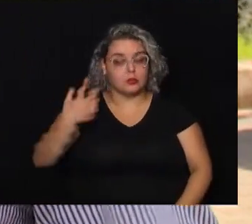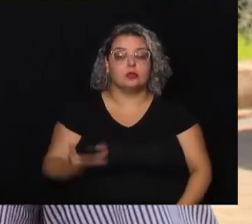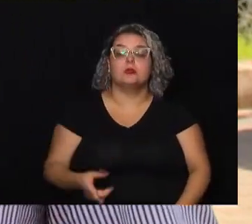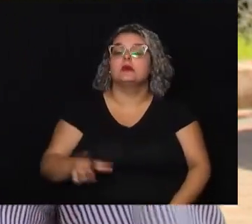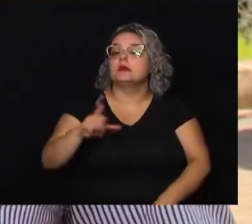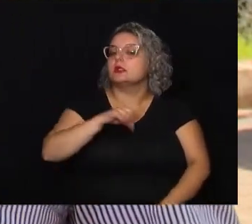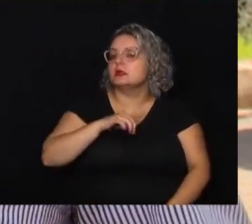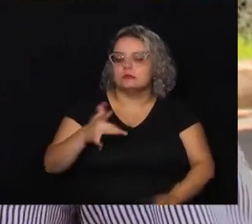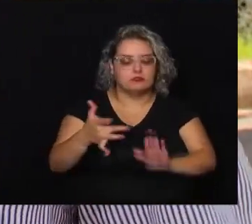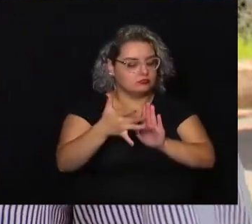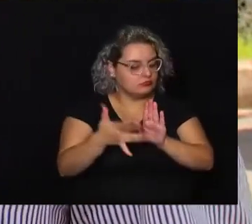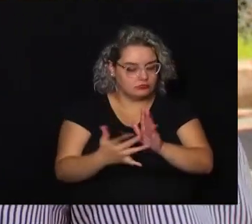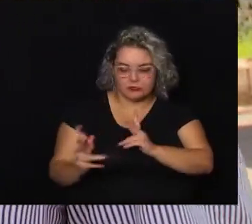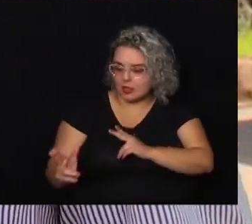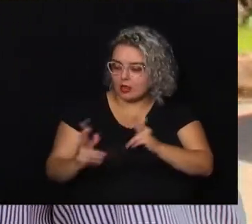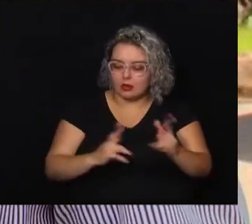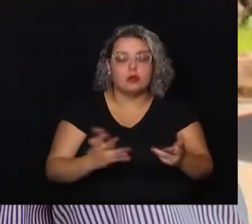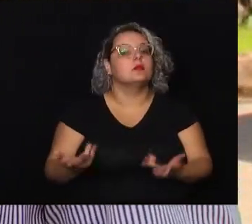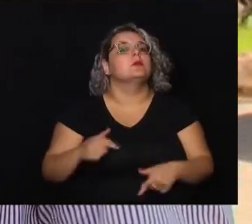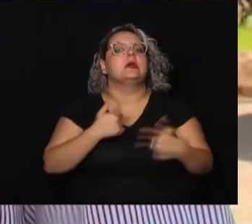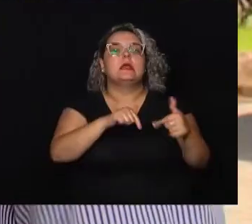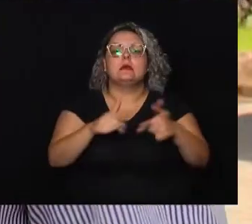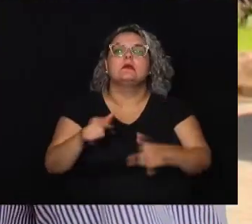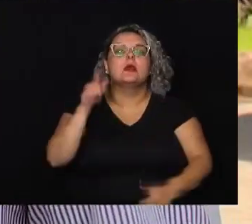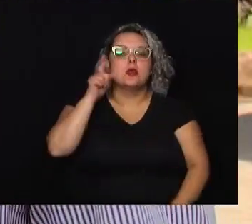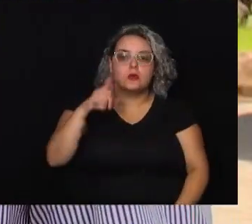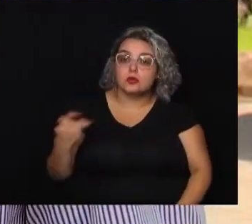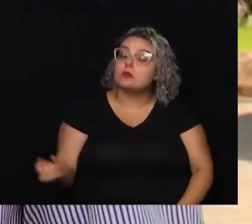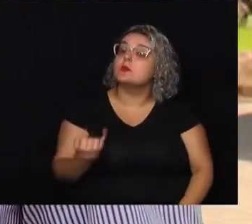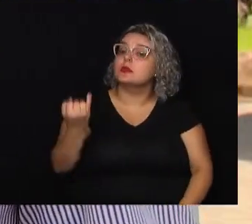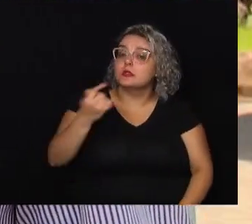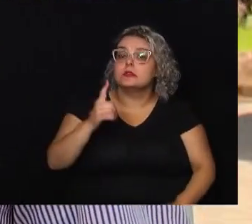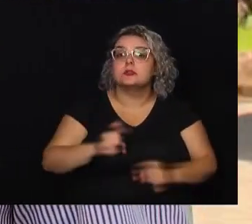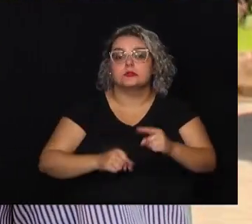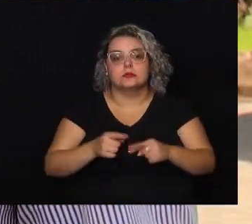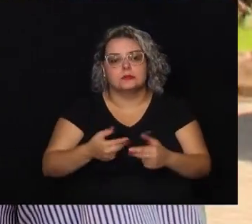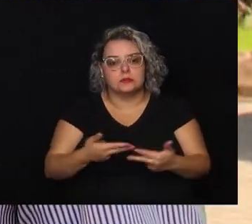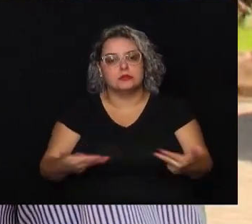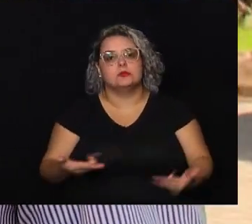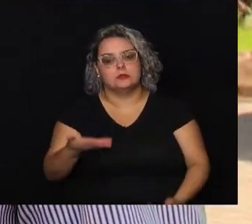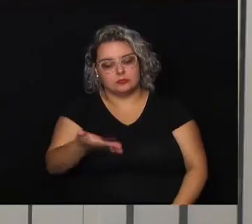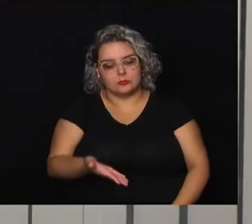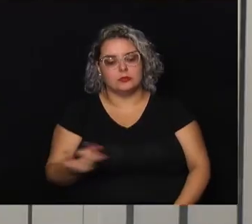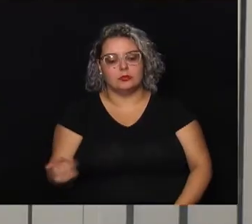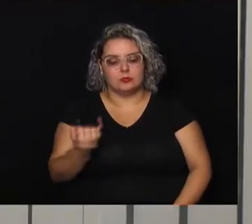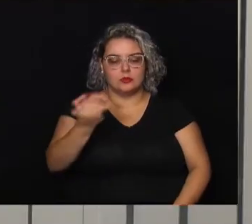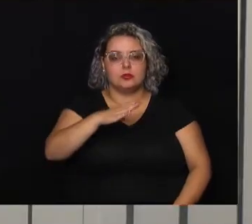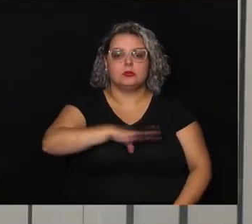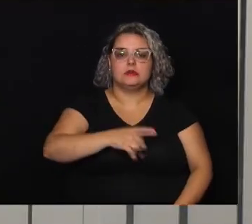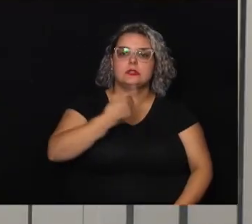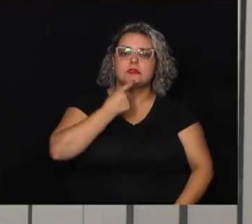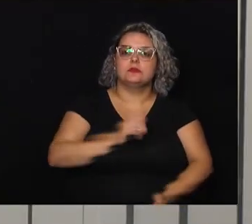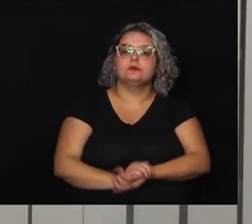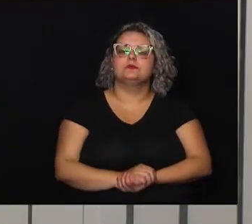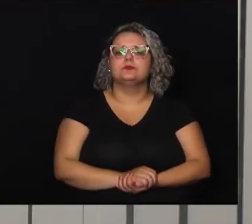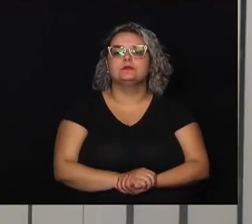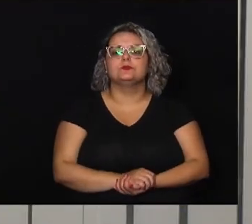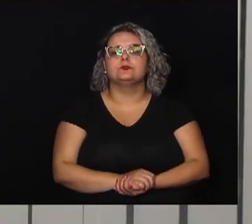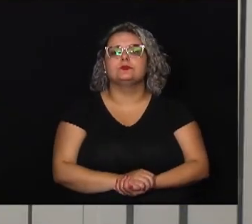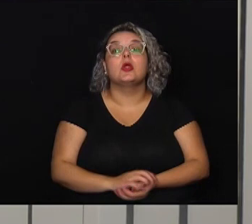mesma pauta e tem trabalhado para a gente conseguir esse importante equipamento público para a cidade de Campinas.